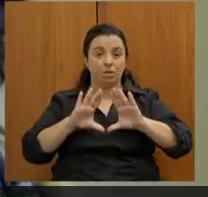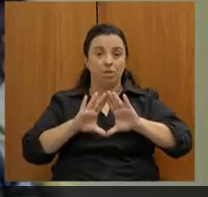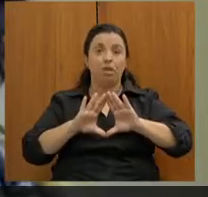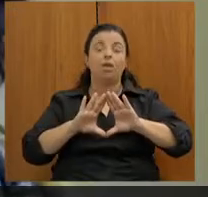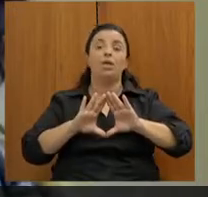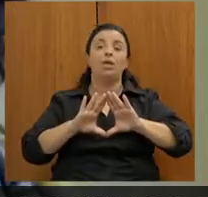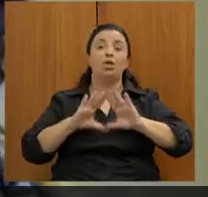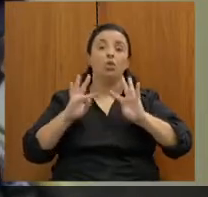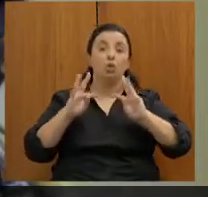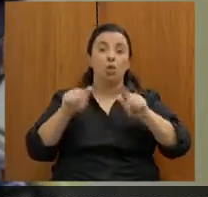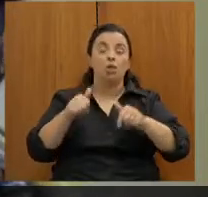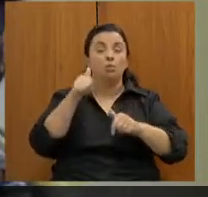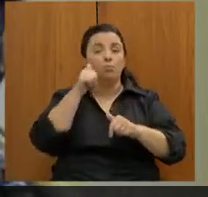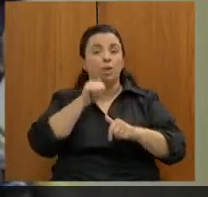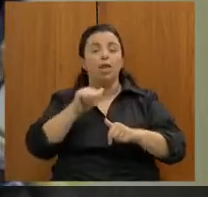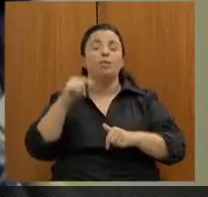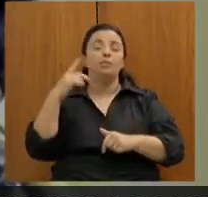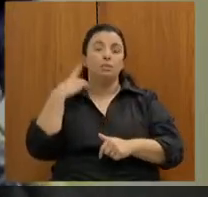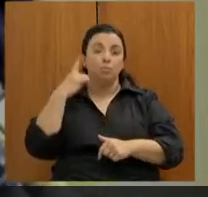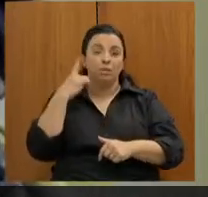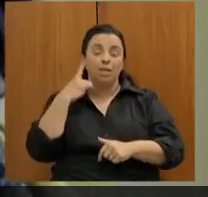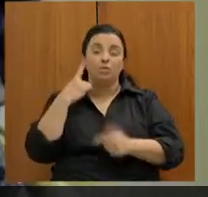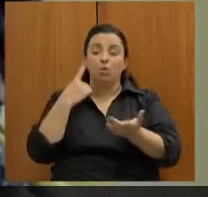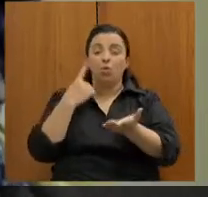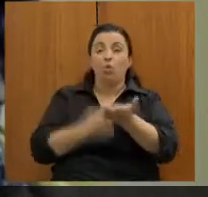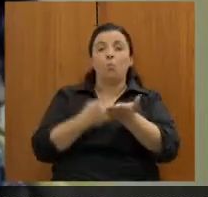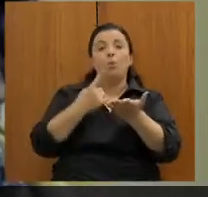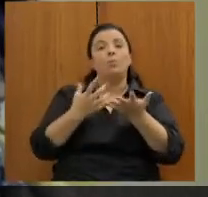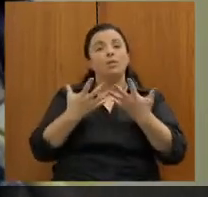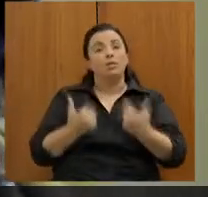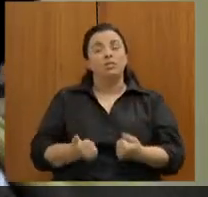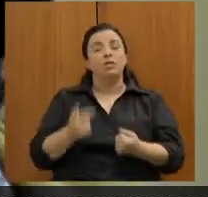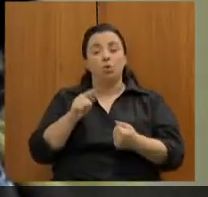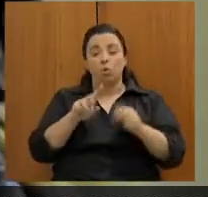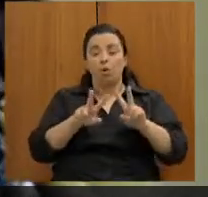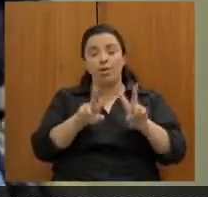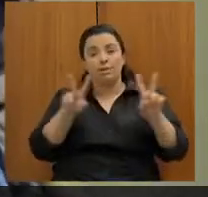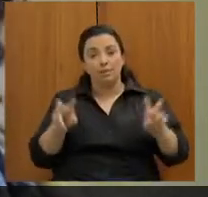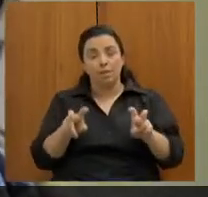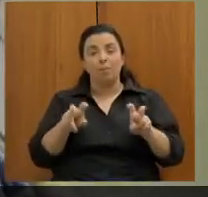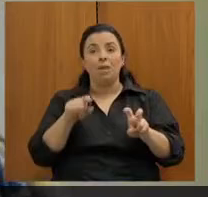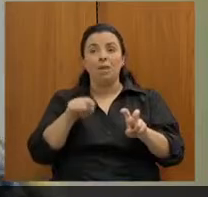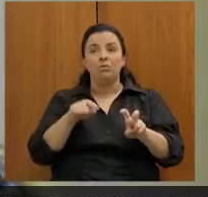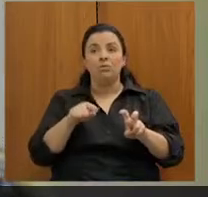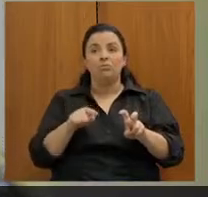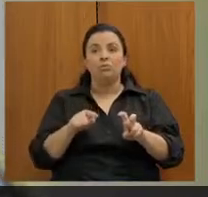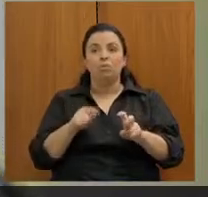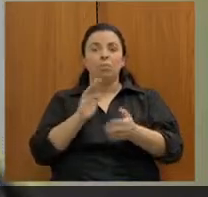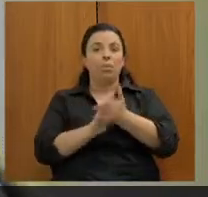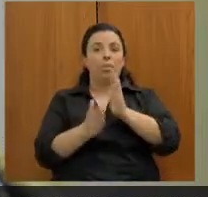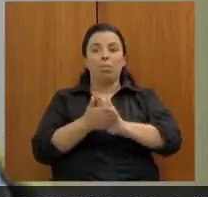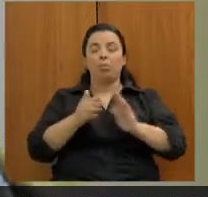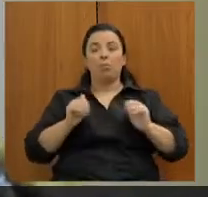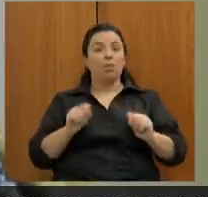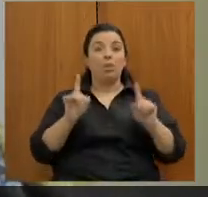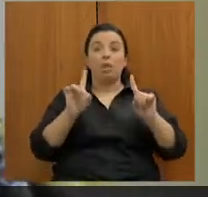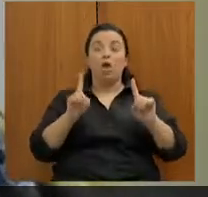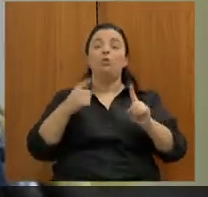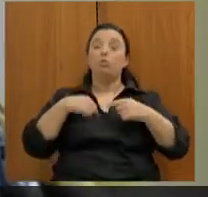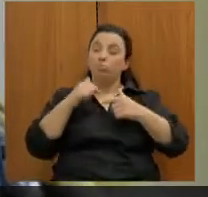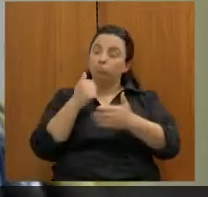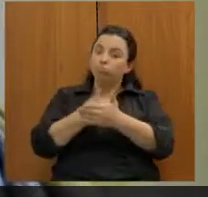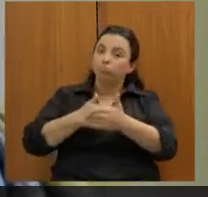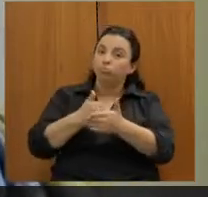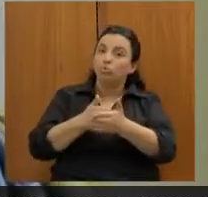estão comprometidas com essa causa e não estão se omitido diante desse passo que é a violência em razão do